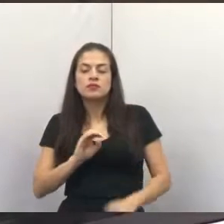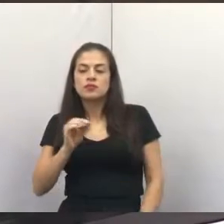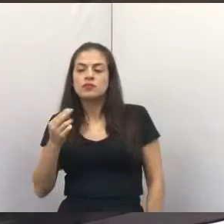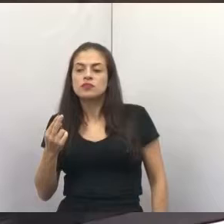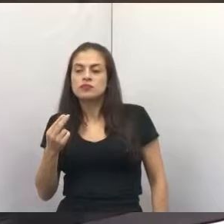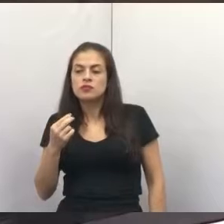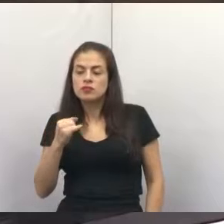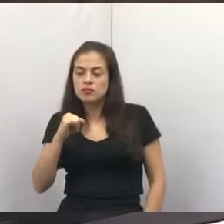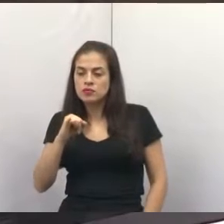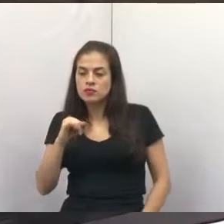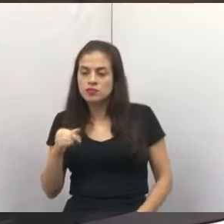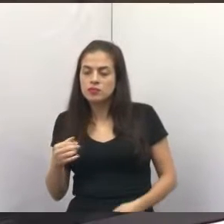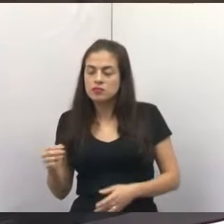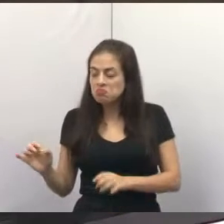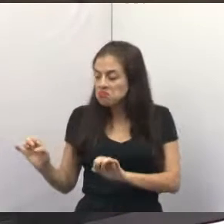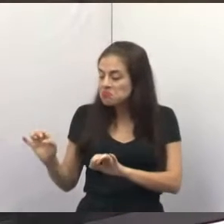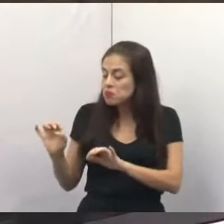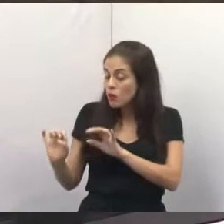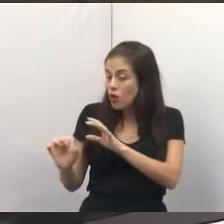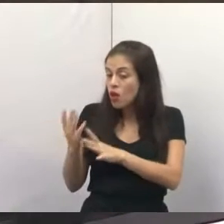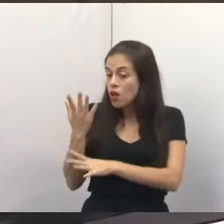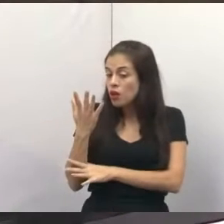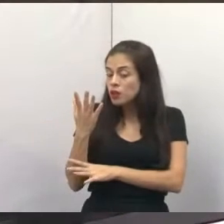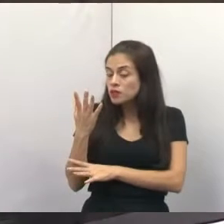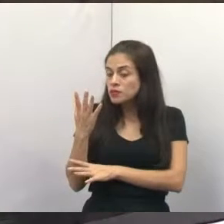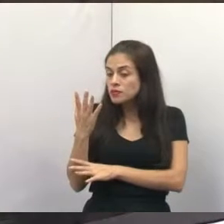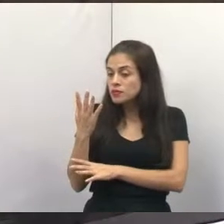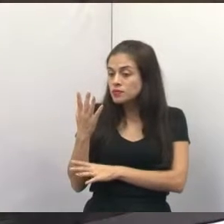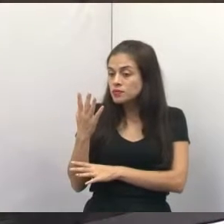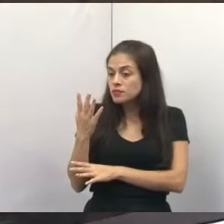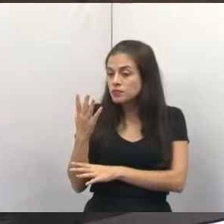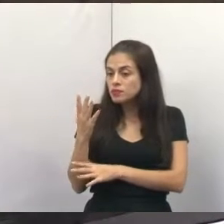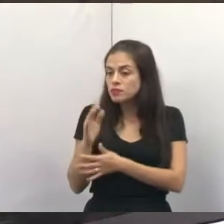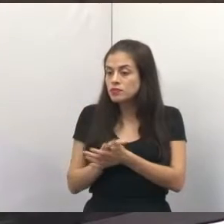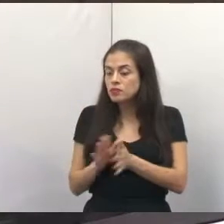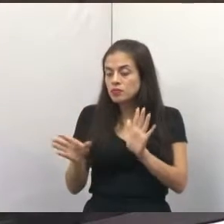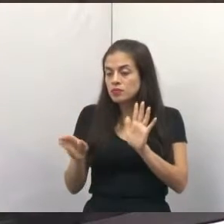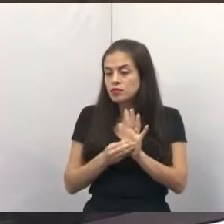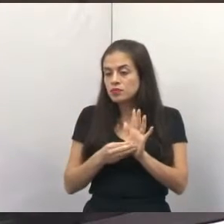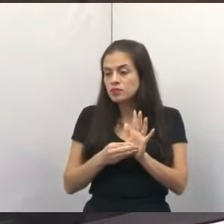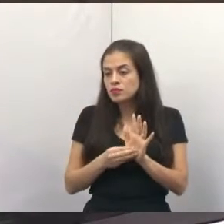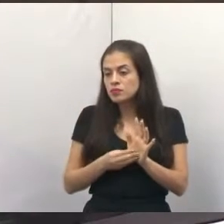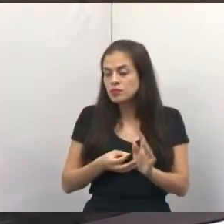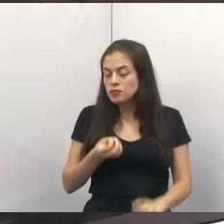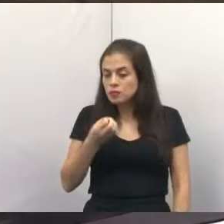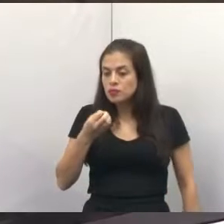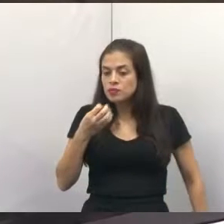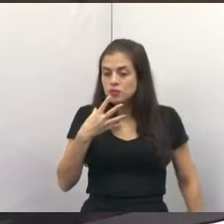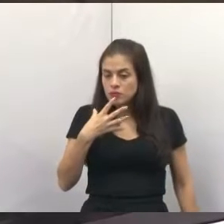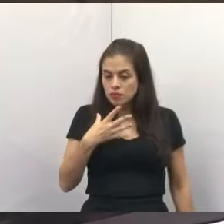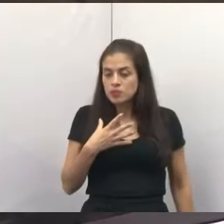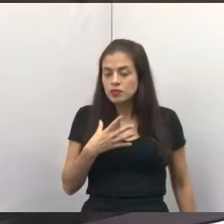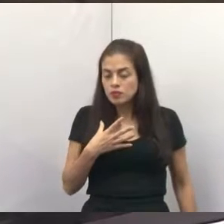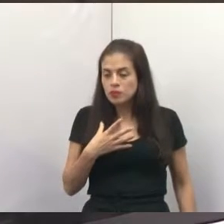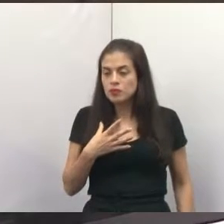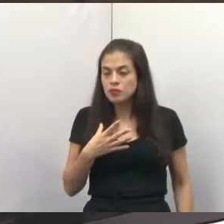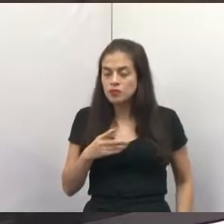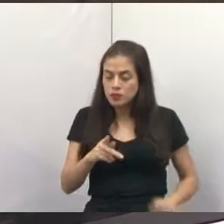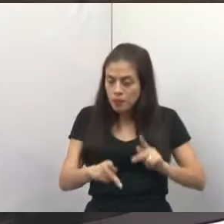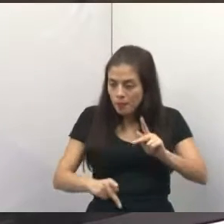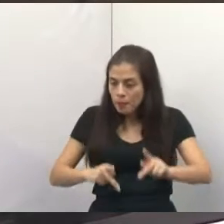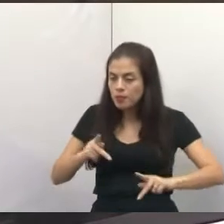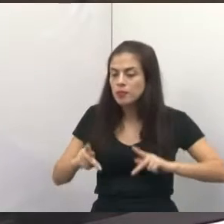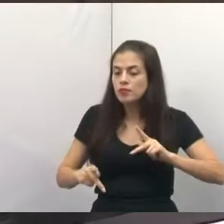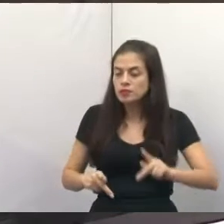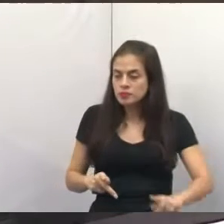que seja de bom grado, que seja de interesse público realmente, e não partidário, e não uma questão